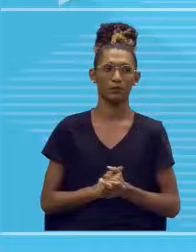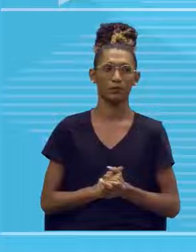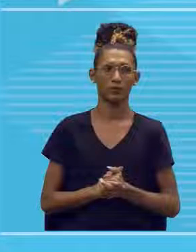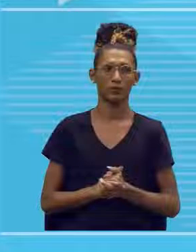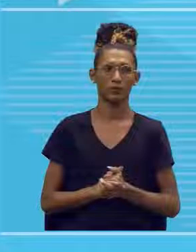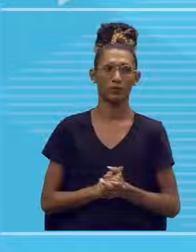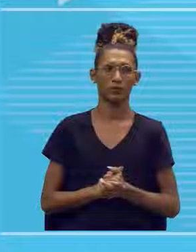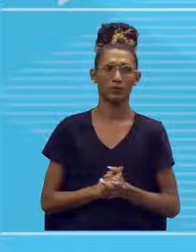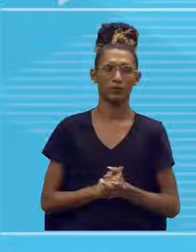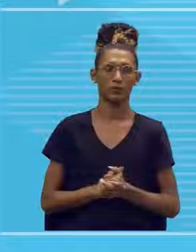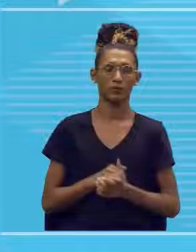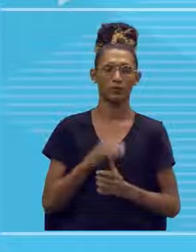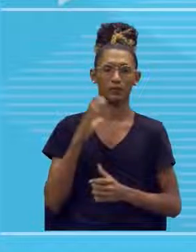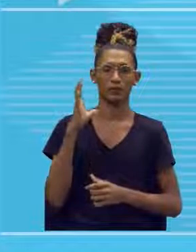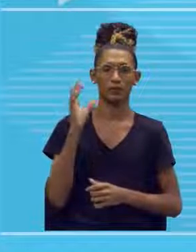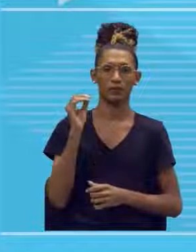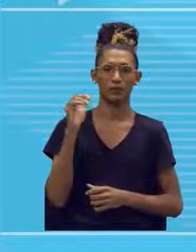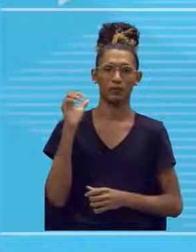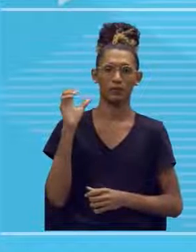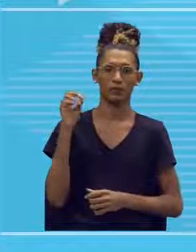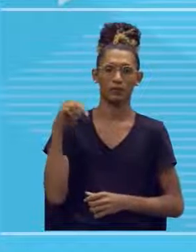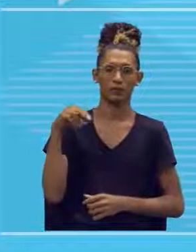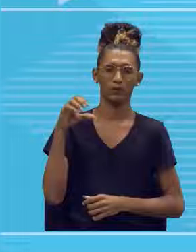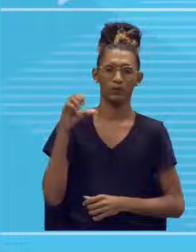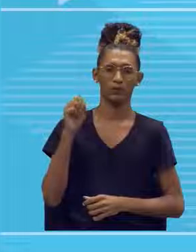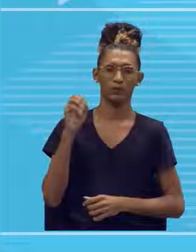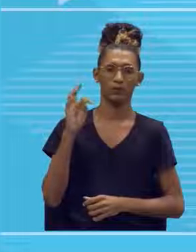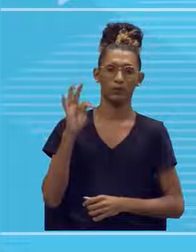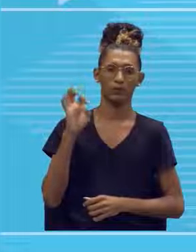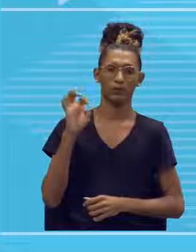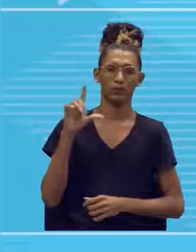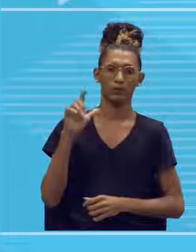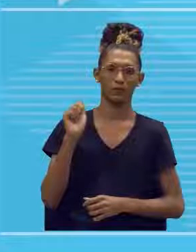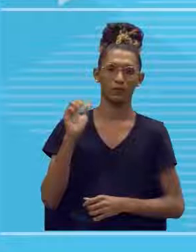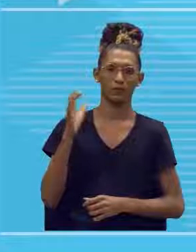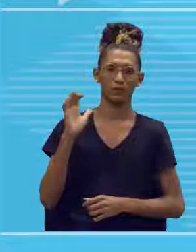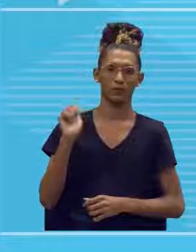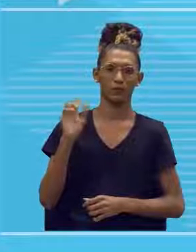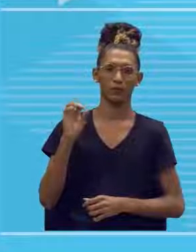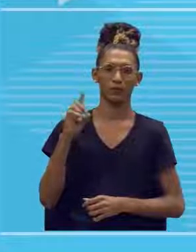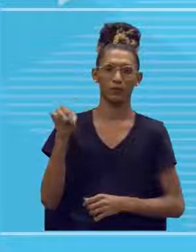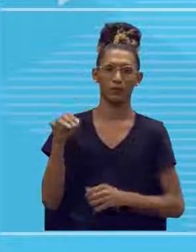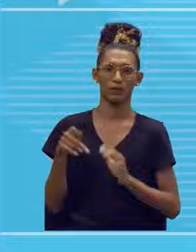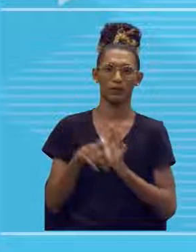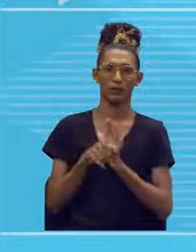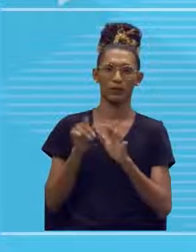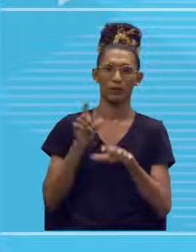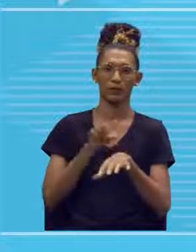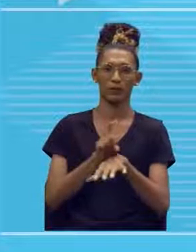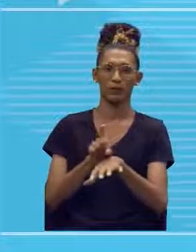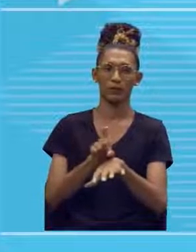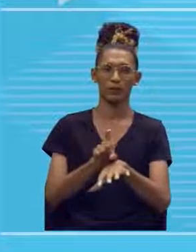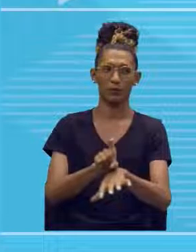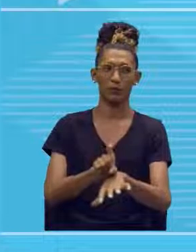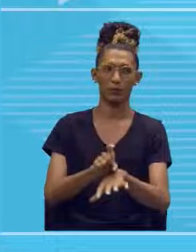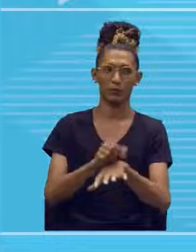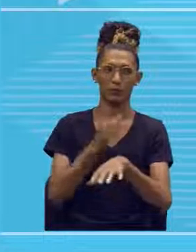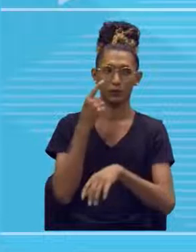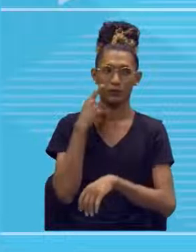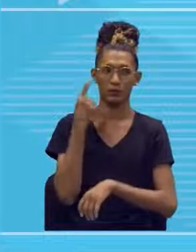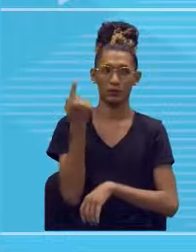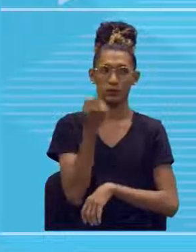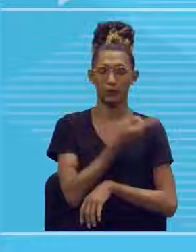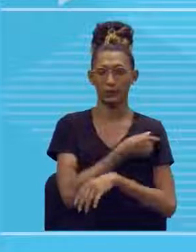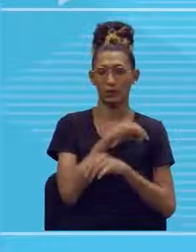só a constelação de escorpião ela vir até aqui embaixo o tchan não compreendendo ela tá bem aqui ó as